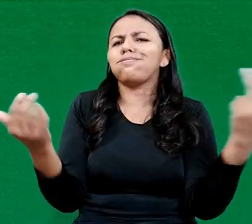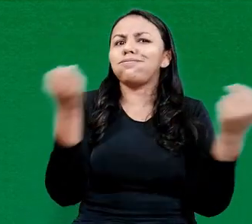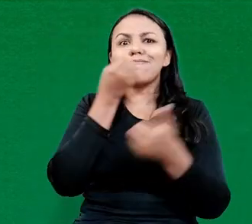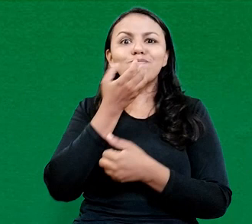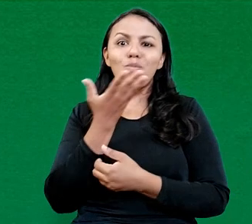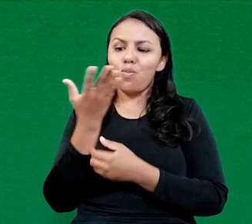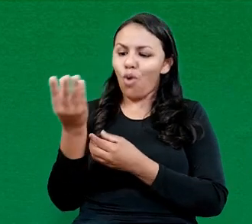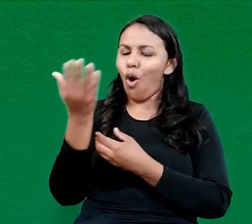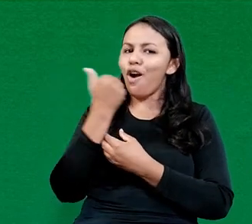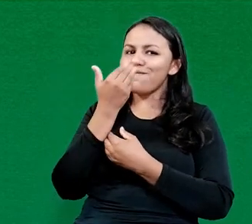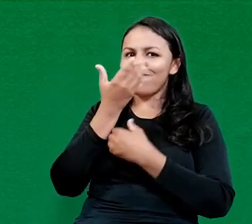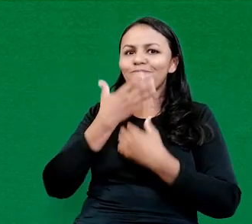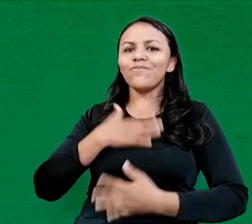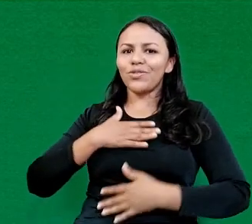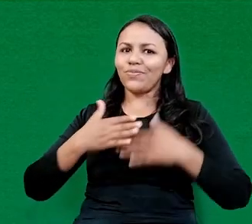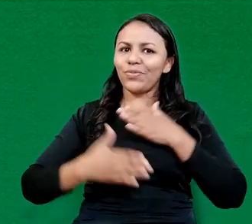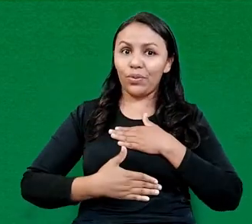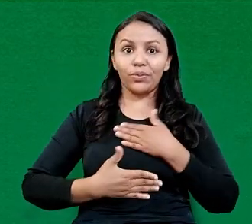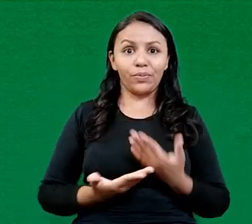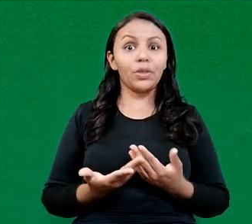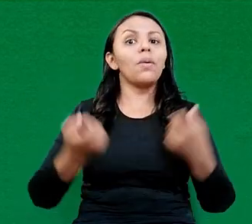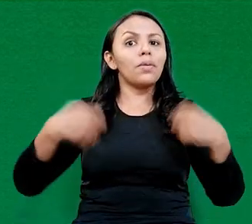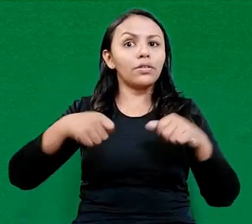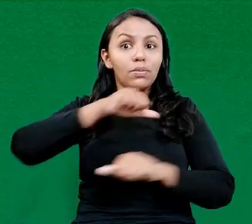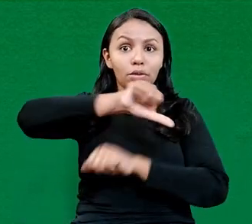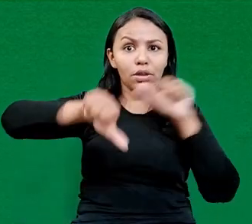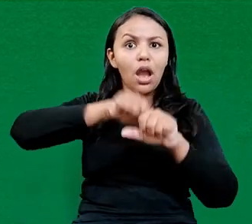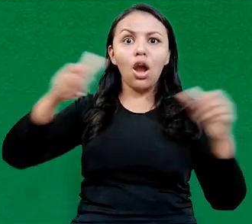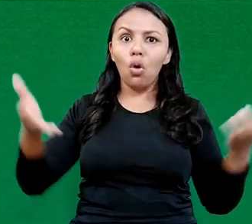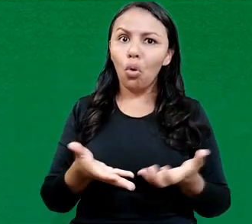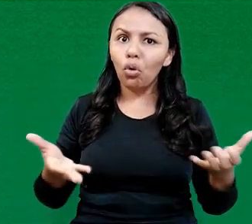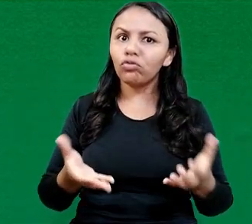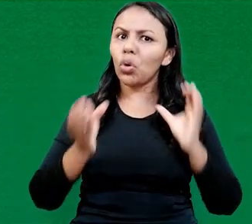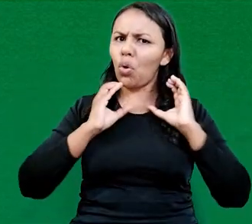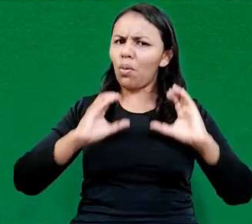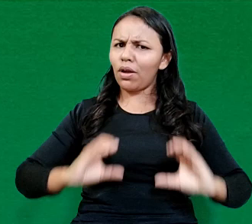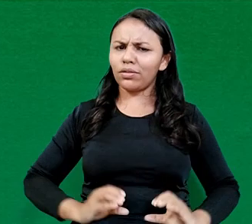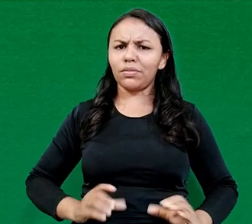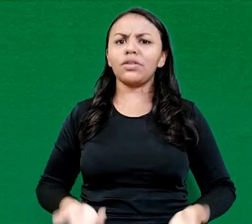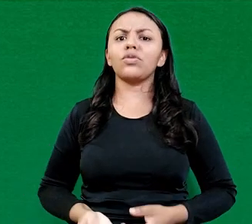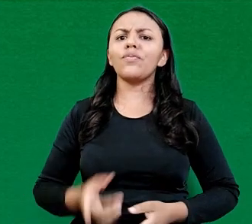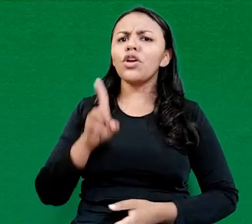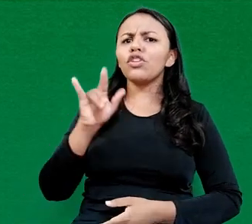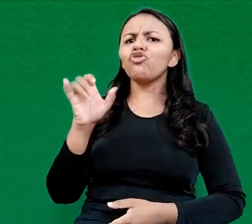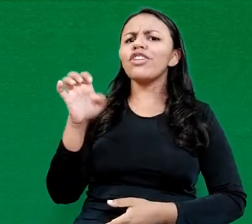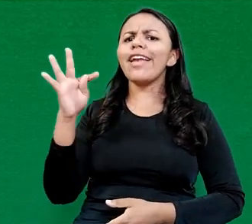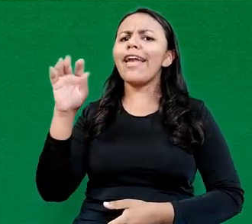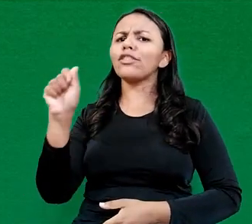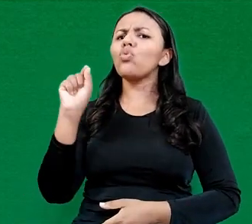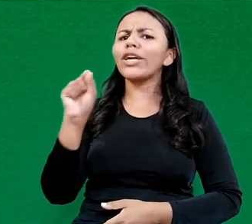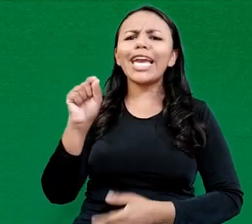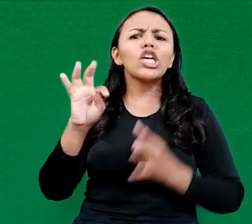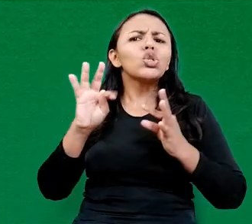dar ao nosso organismo. Então você precisa mudar hoje a sua atitude. Dieta é tudo que nós consumimos.